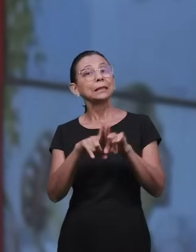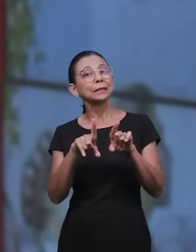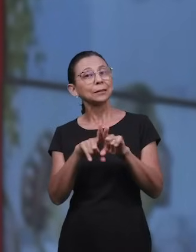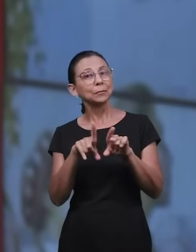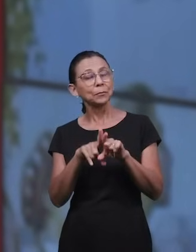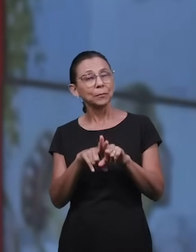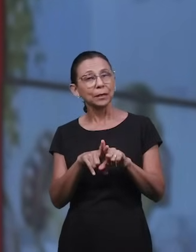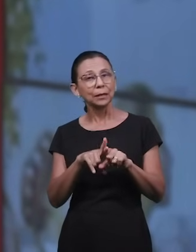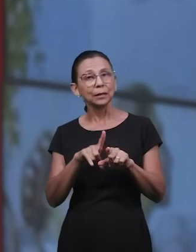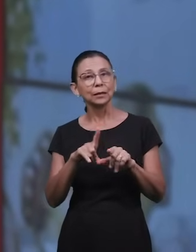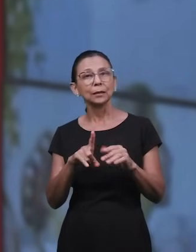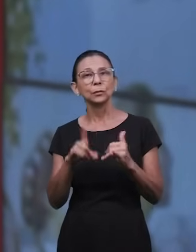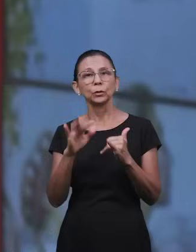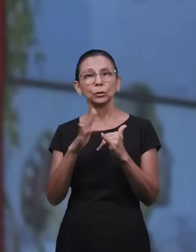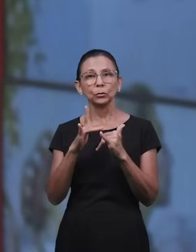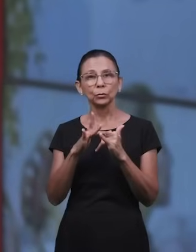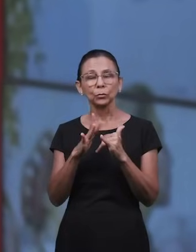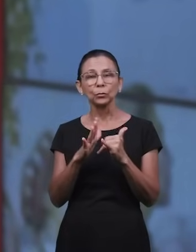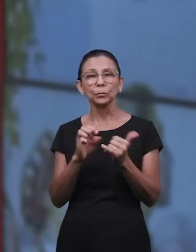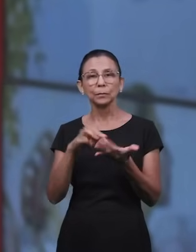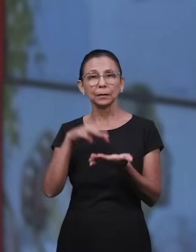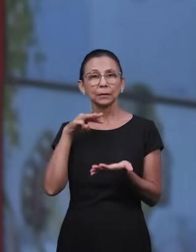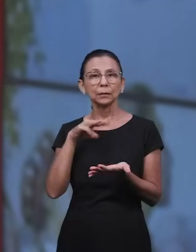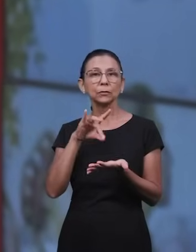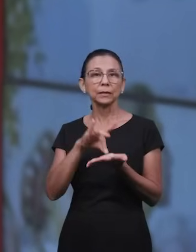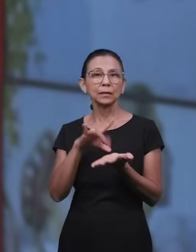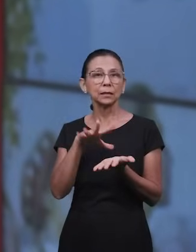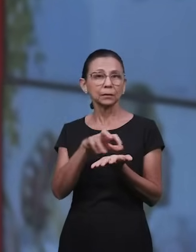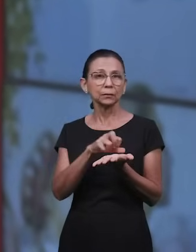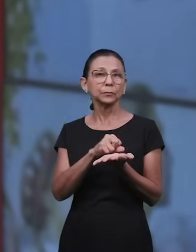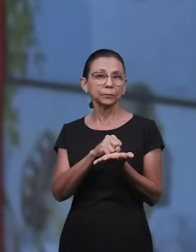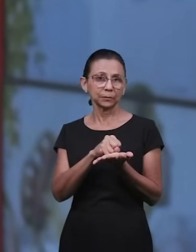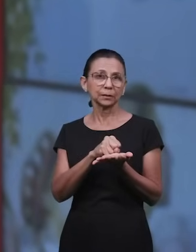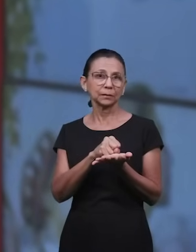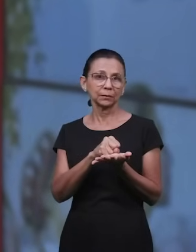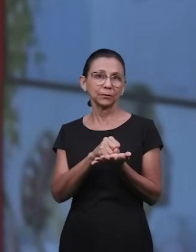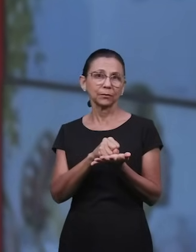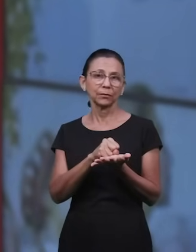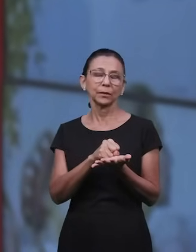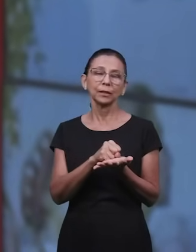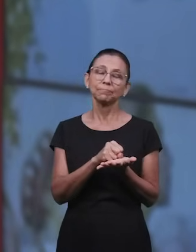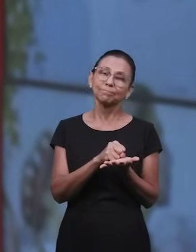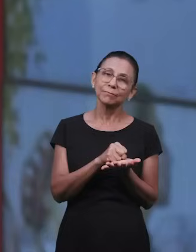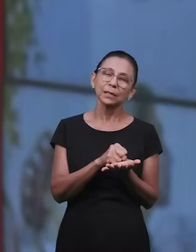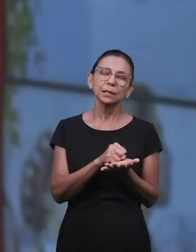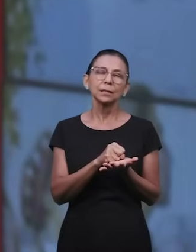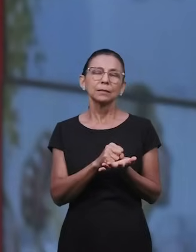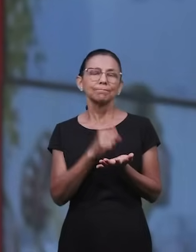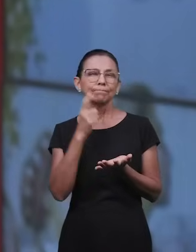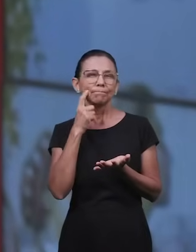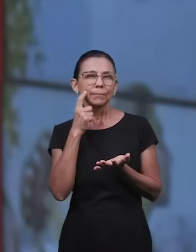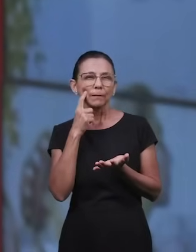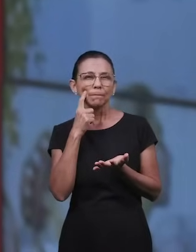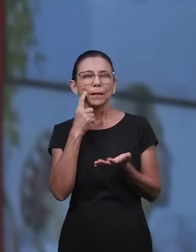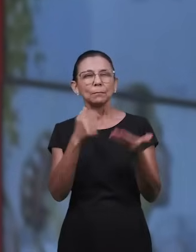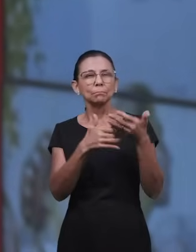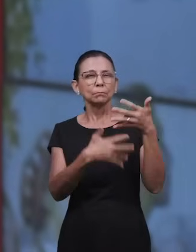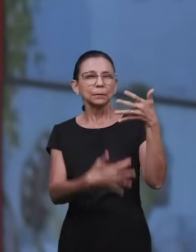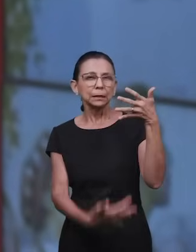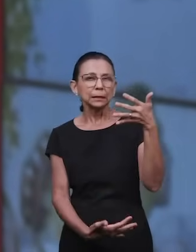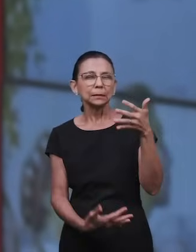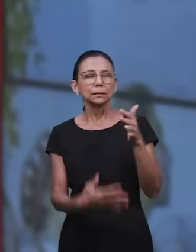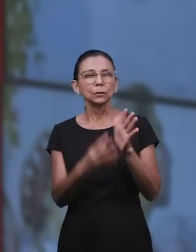da Igreja Cristã Maranata, o canal do YouTube. Lá você terá acesso a diversos conteúdos, incluindo